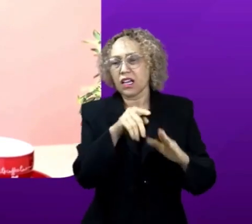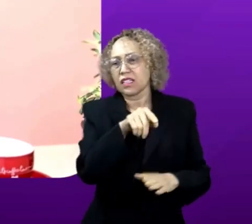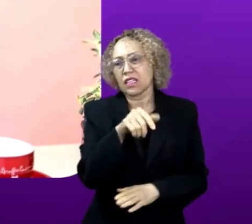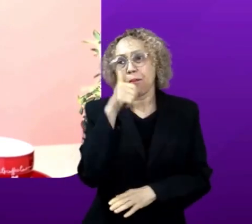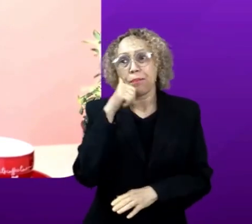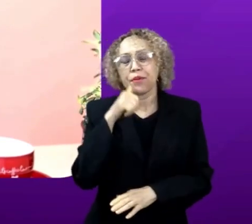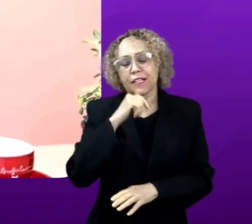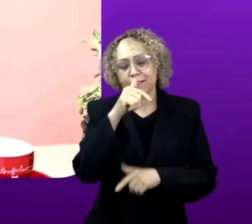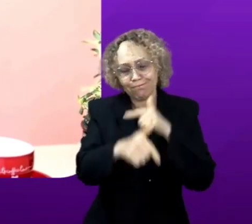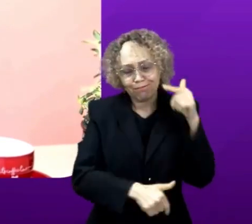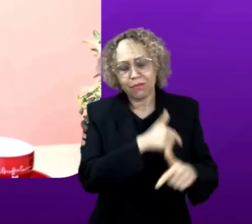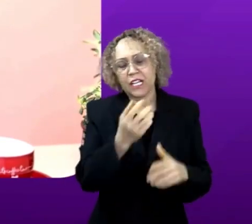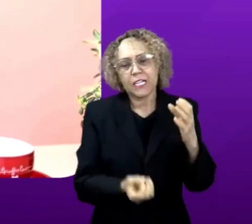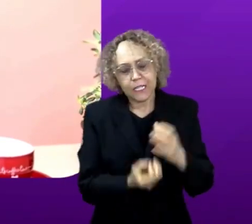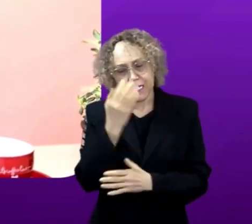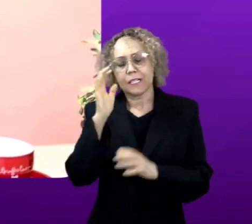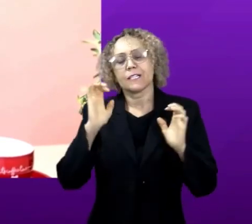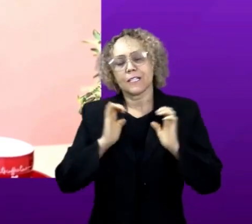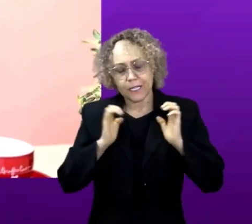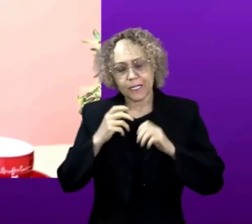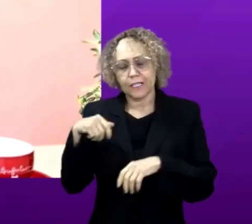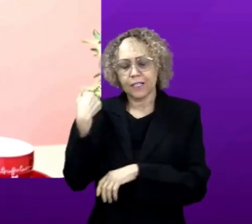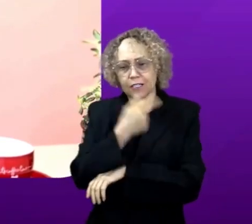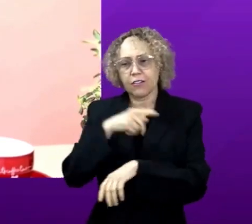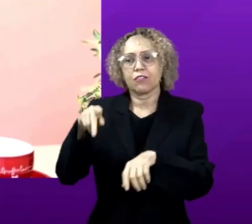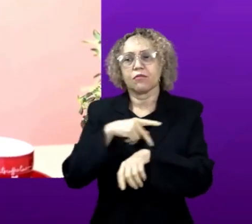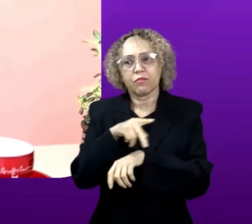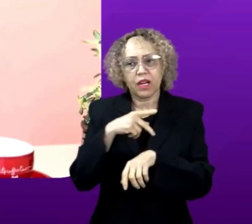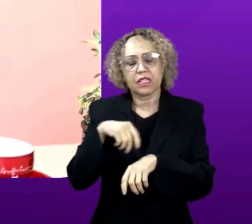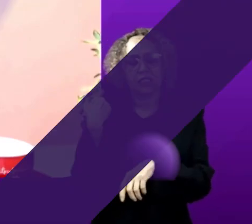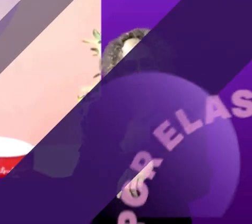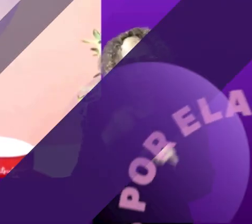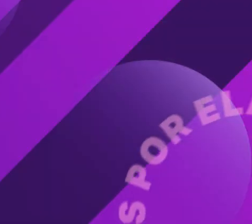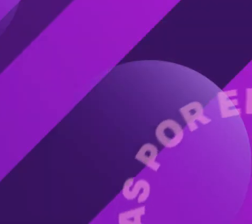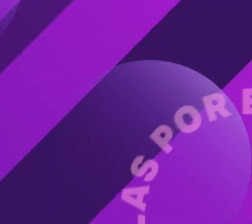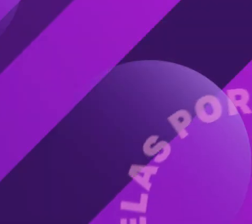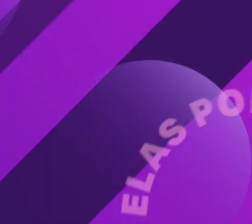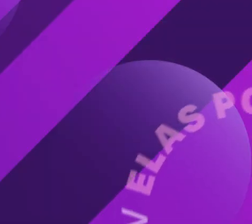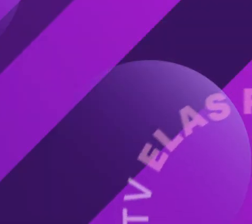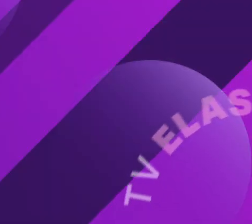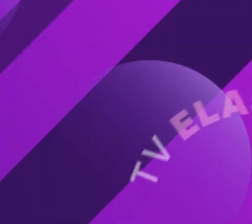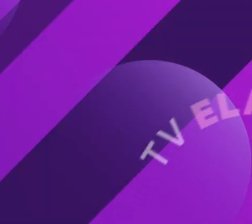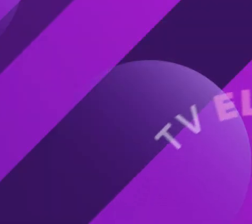gera riqueza no nosso país e nós precisamos falar sobre isso.